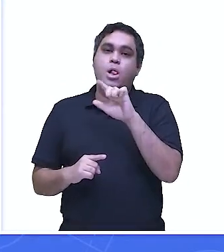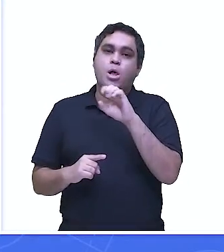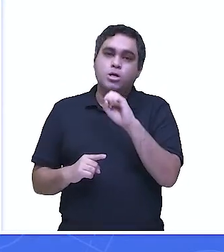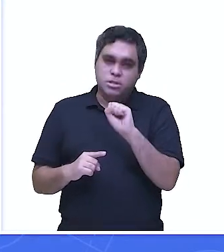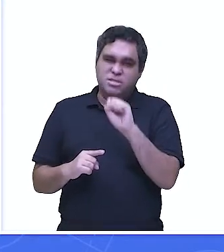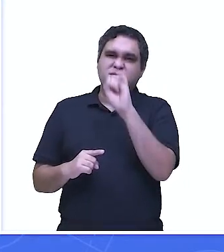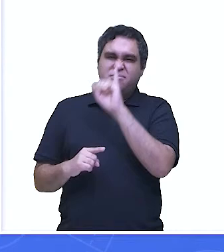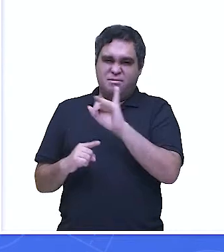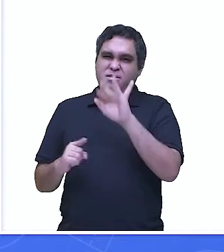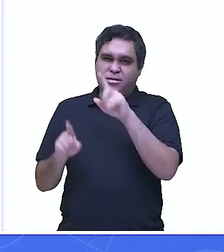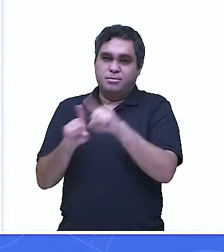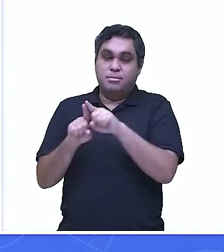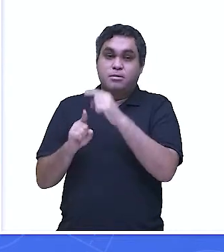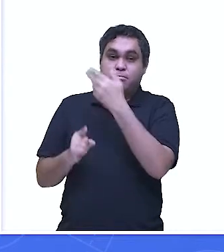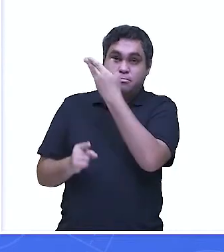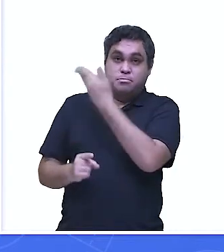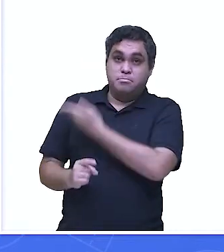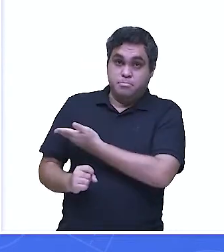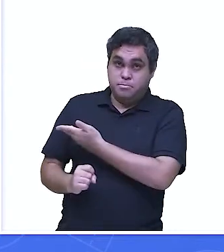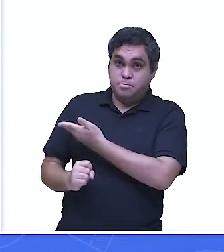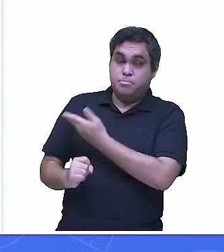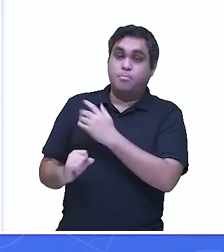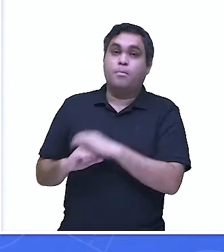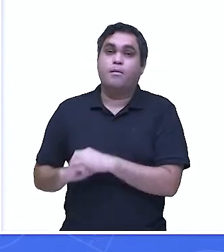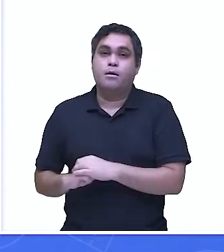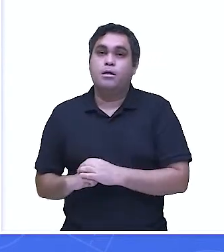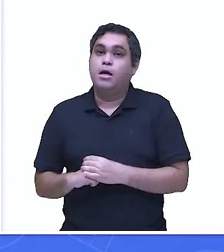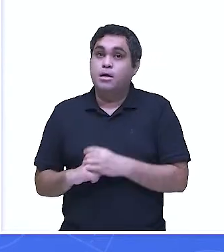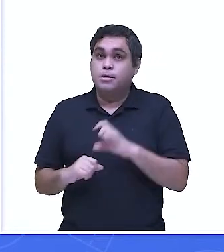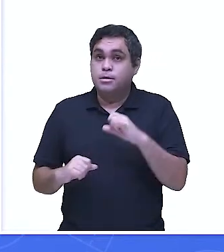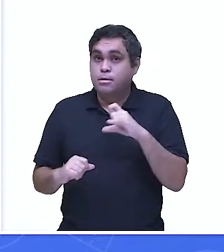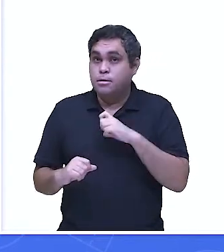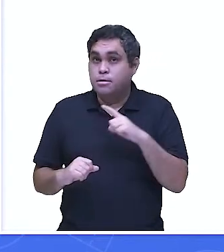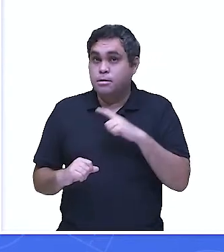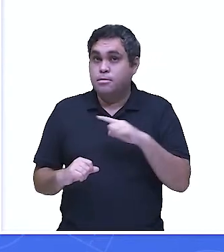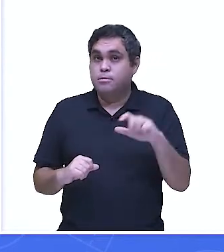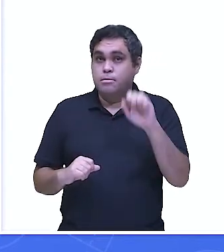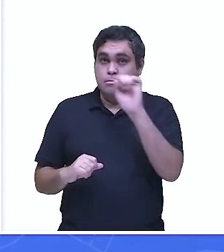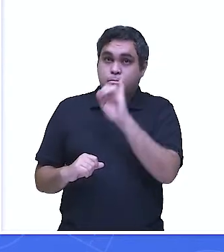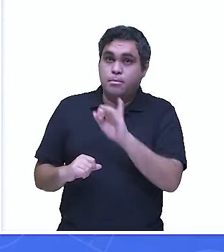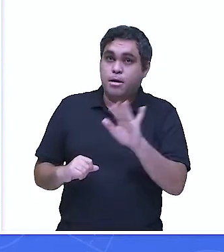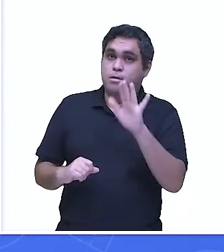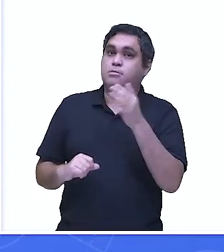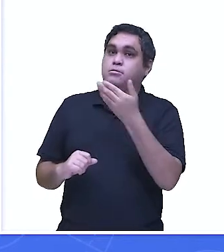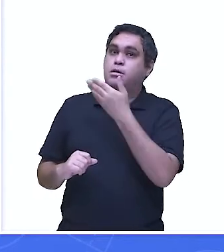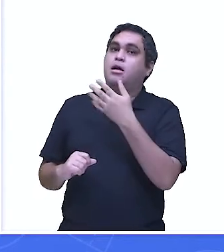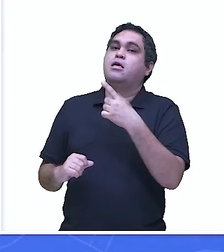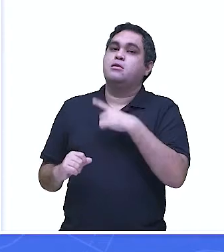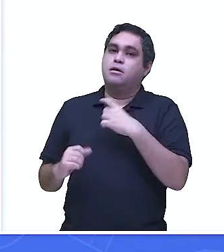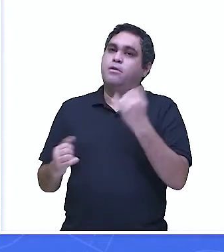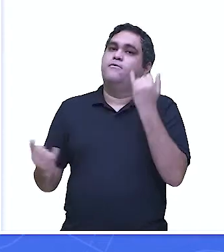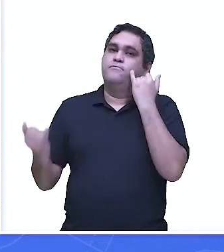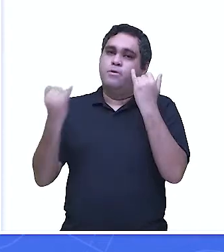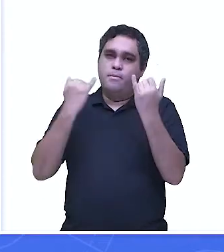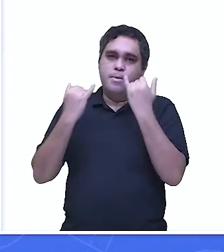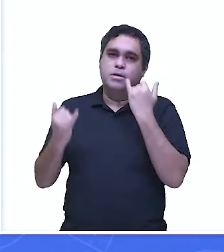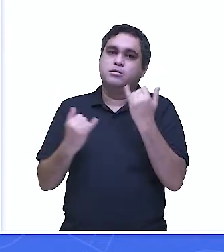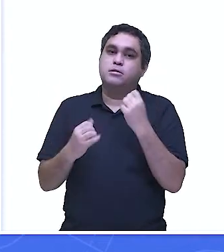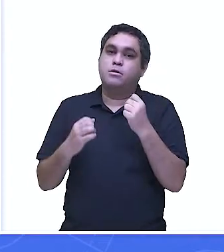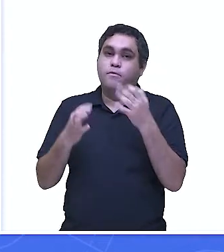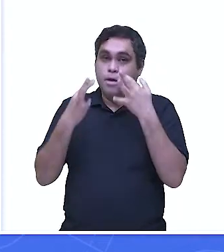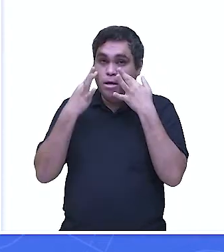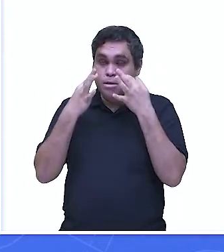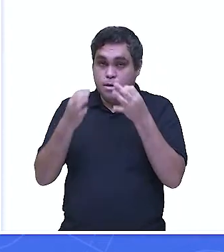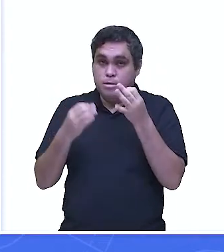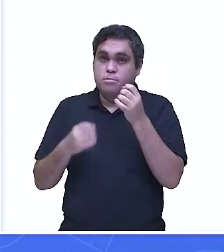Símbolos. Então, se eu tenho a presença desses símbolos aqui, eles querem trazer alguma informação para você. Então, fiquem atentos aos